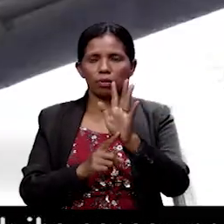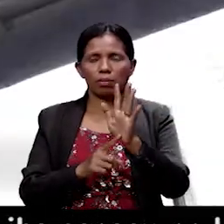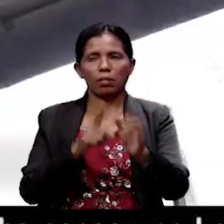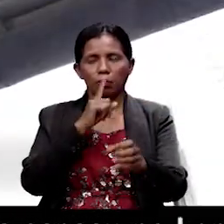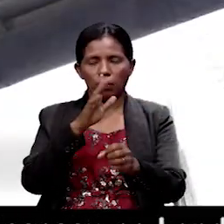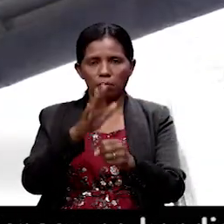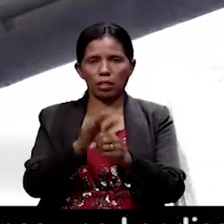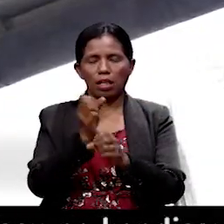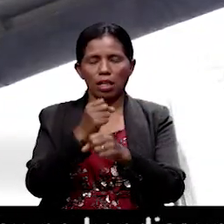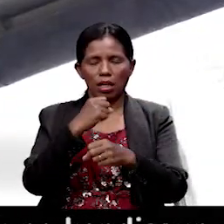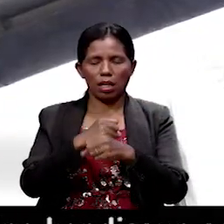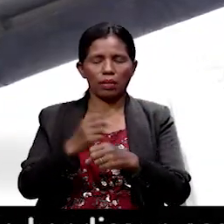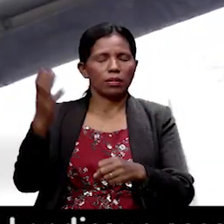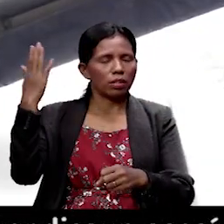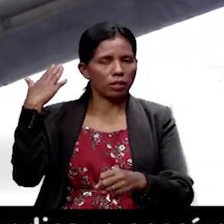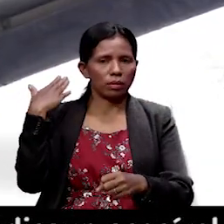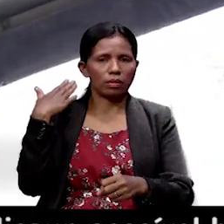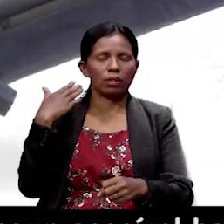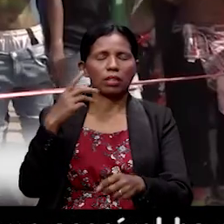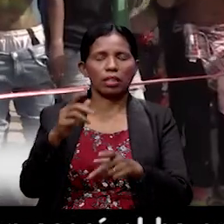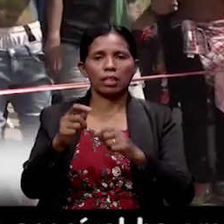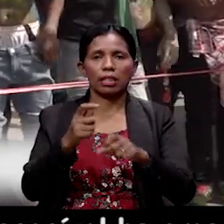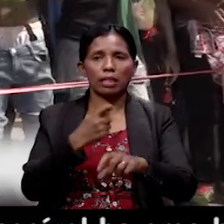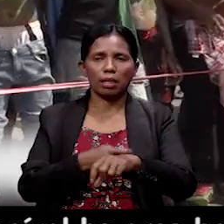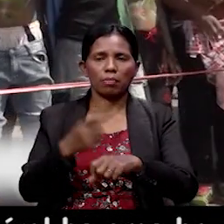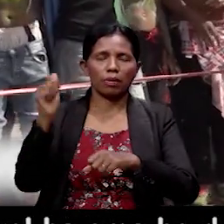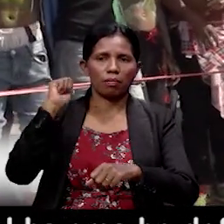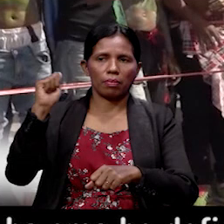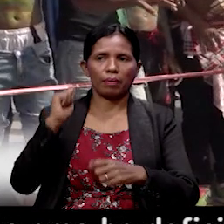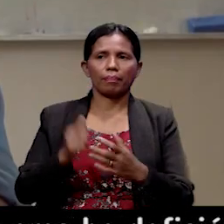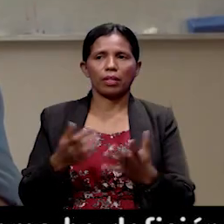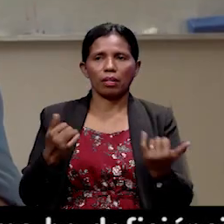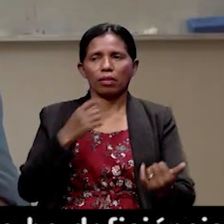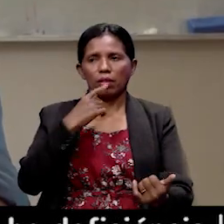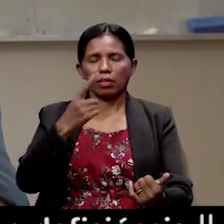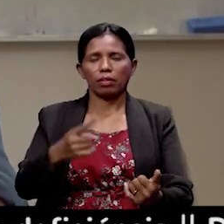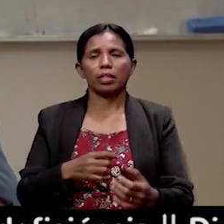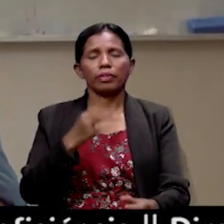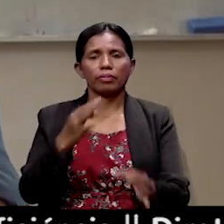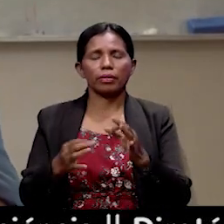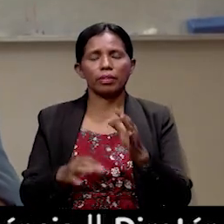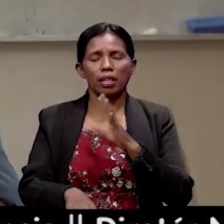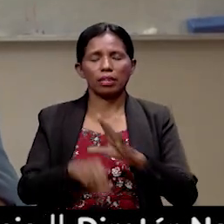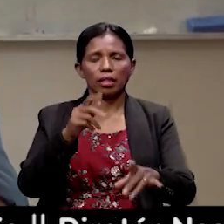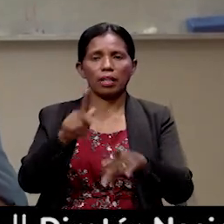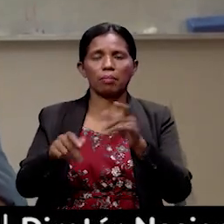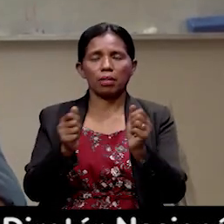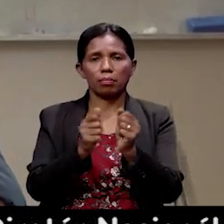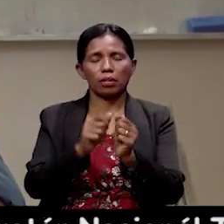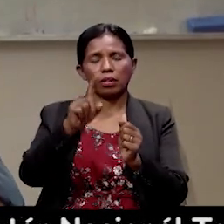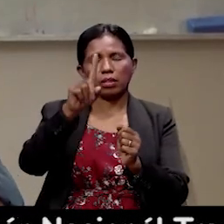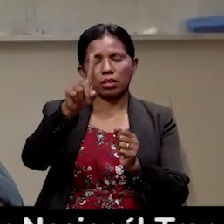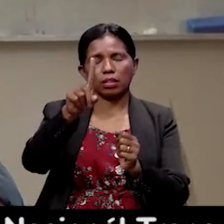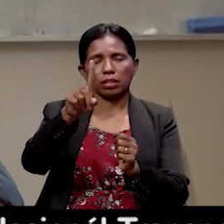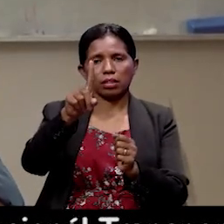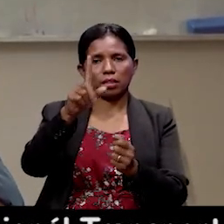ne be ni halo ba povo iha tempo kampanya agora ata te ten kata se hasai e ma rihunida ita